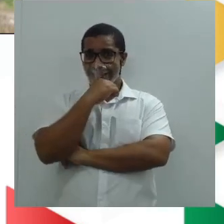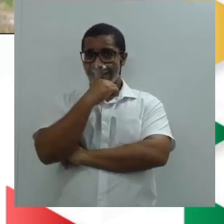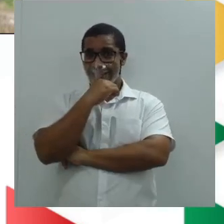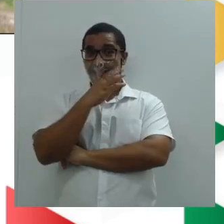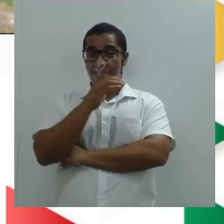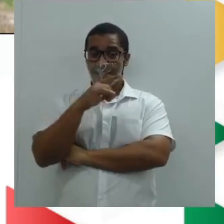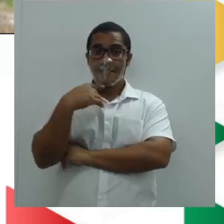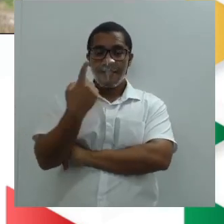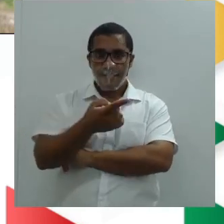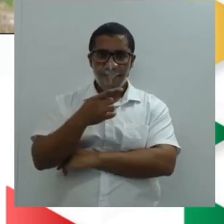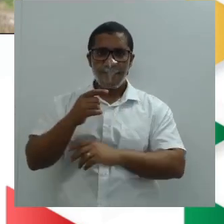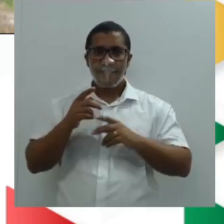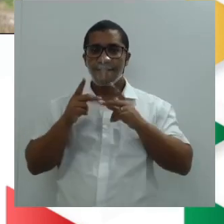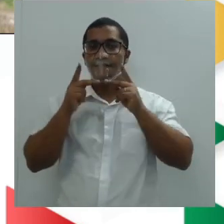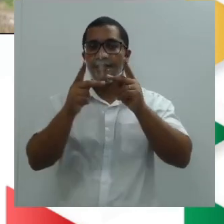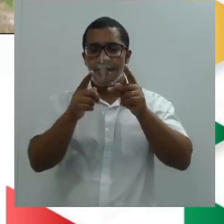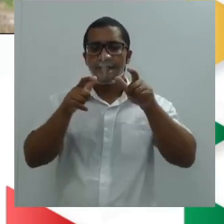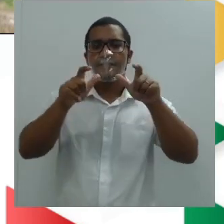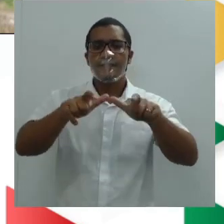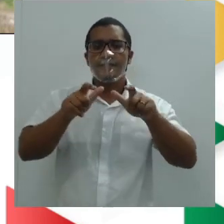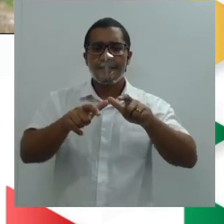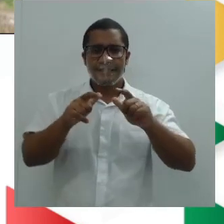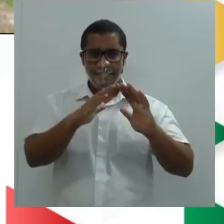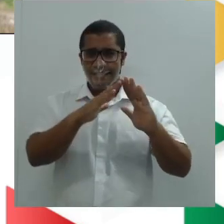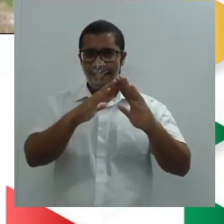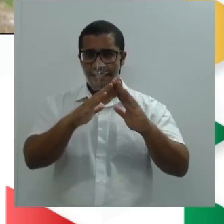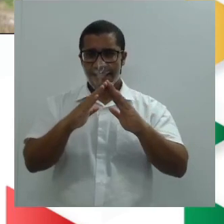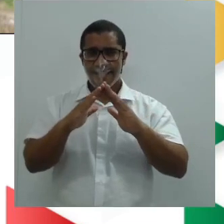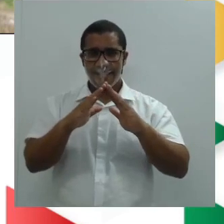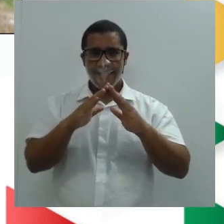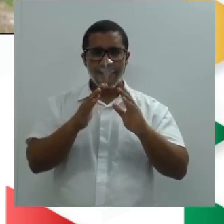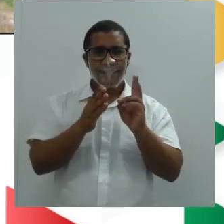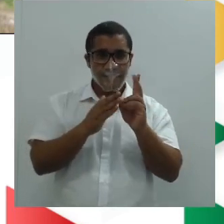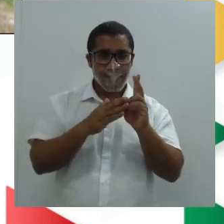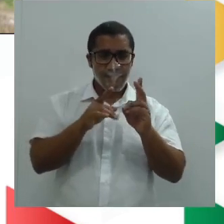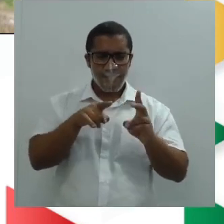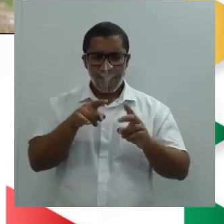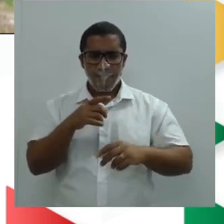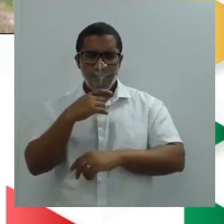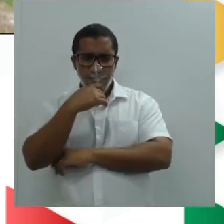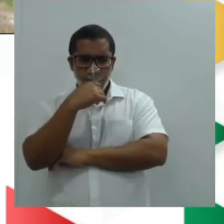gente for visitar alguma aldeia indígena, a gente vai ver aquela